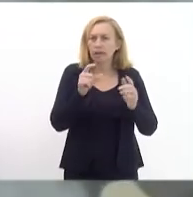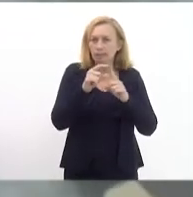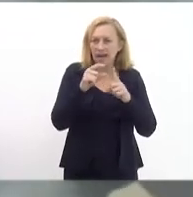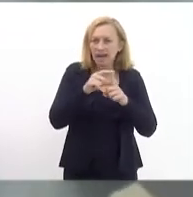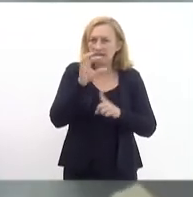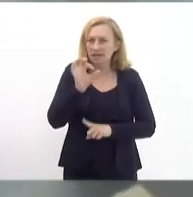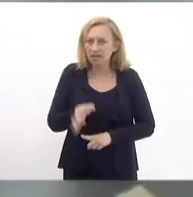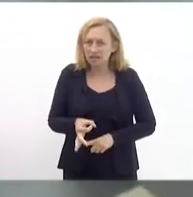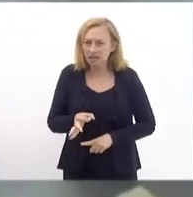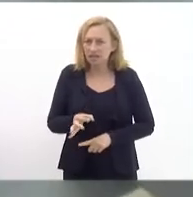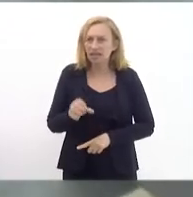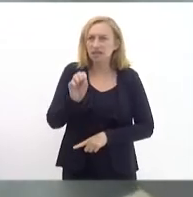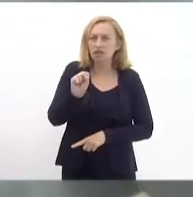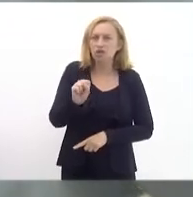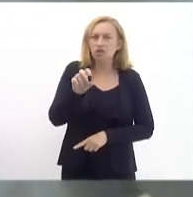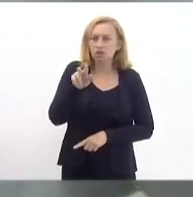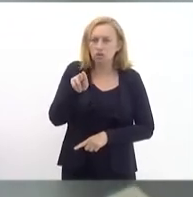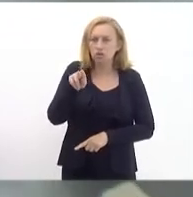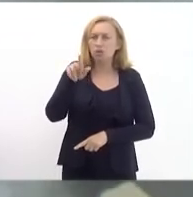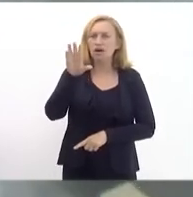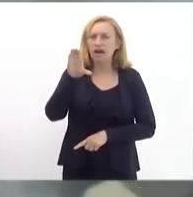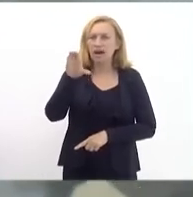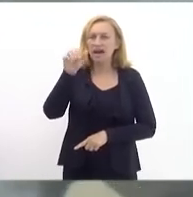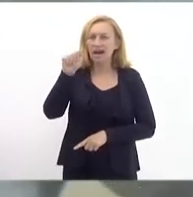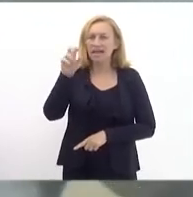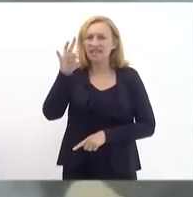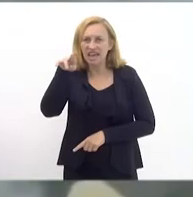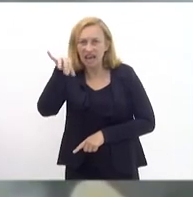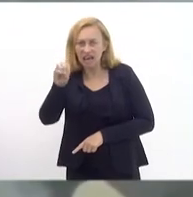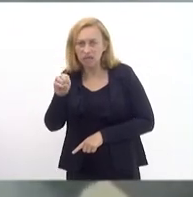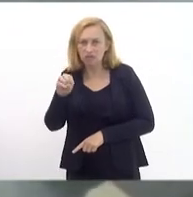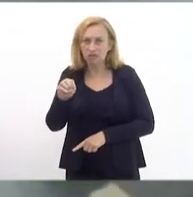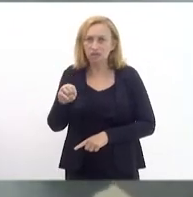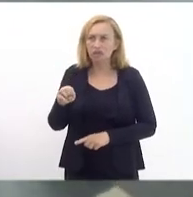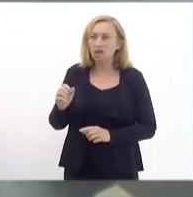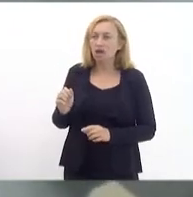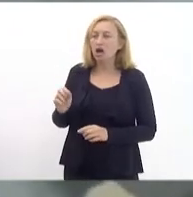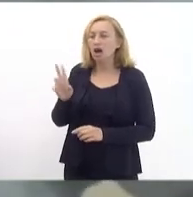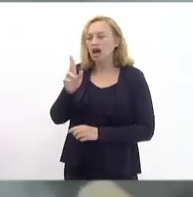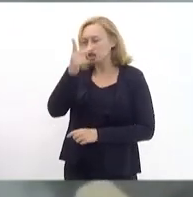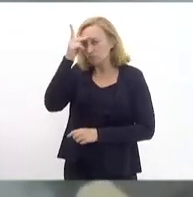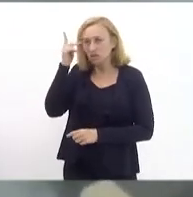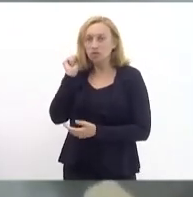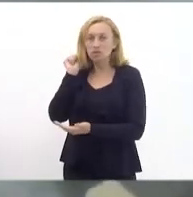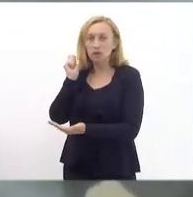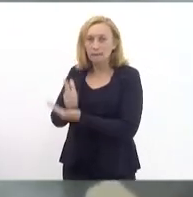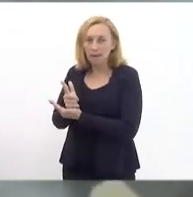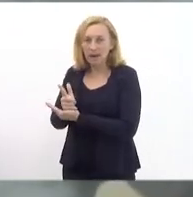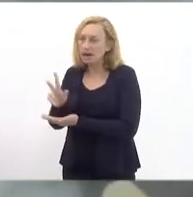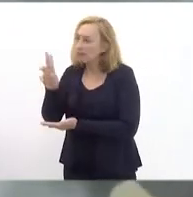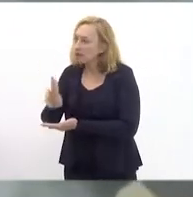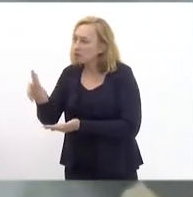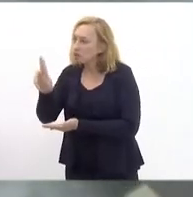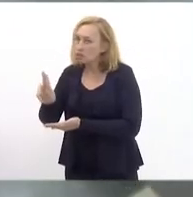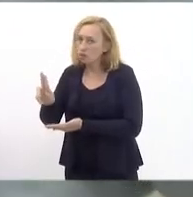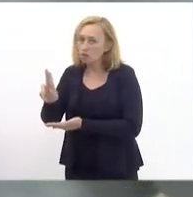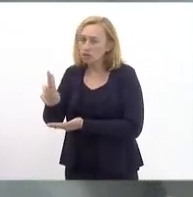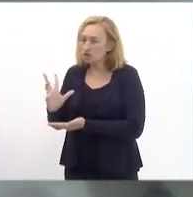sucateado. O usuário pagando preço e não tendo a qualidade, a modernidade que a